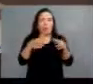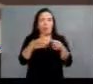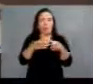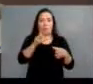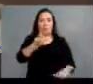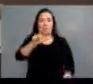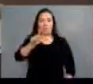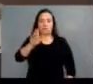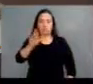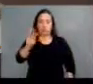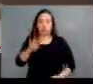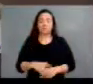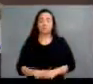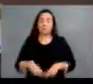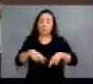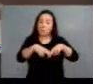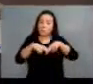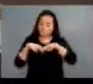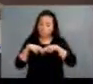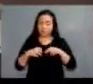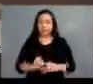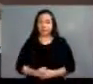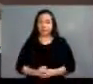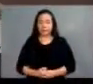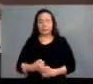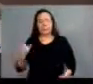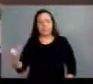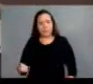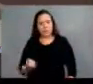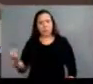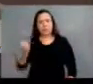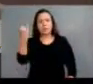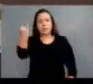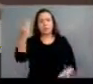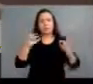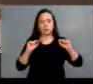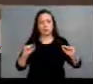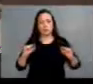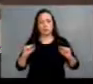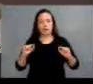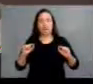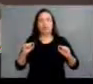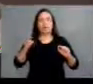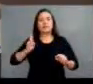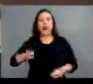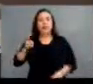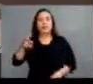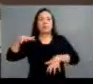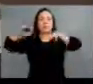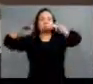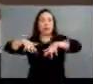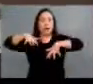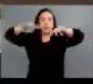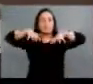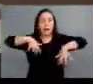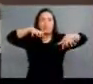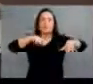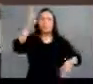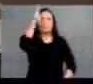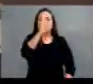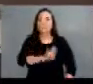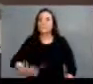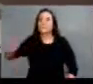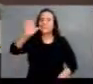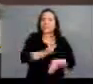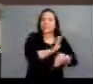violência. Por isso mesmo, é tão importante que as paradas do orgulho LGBT, que acontecem no Brasil